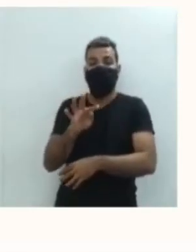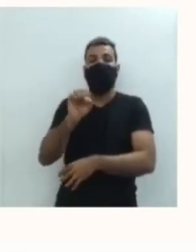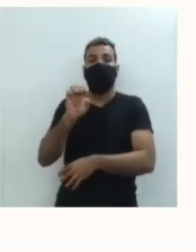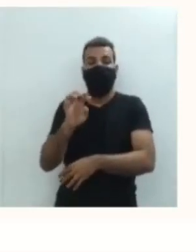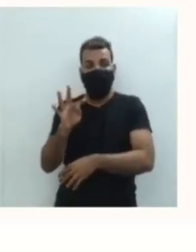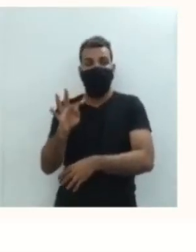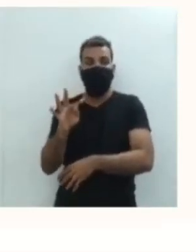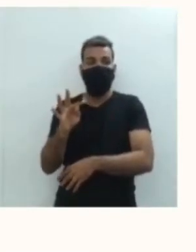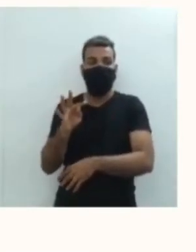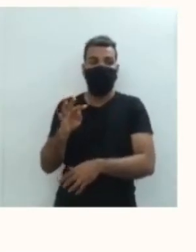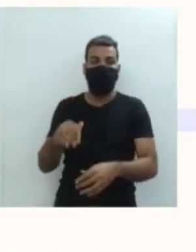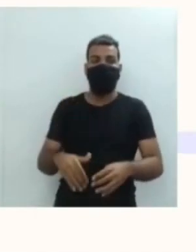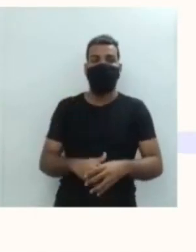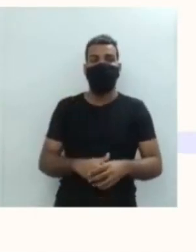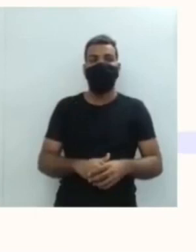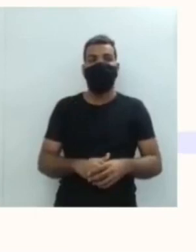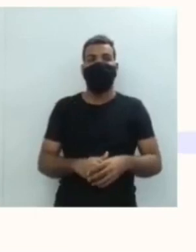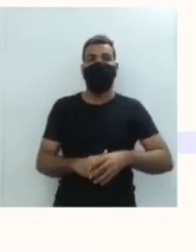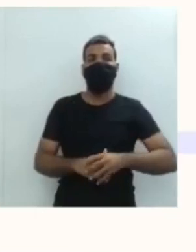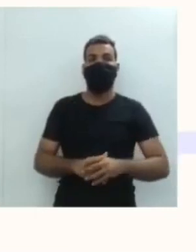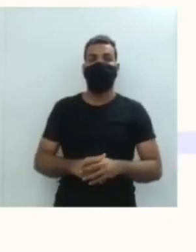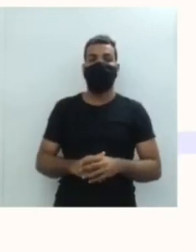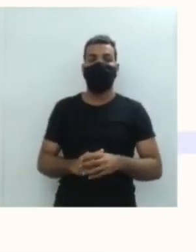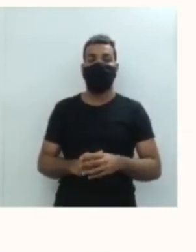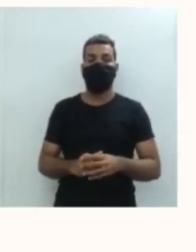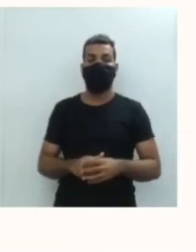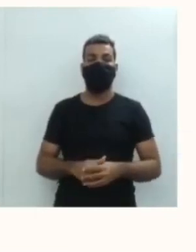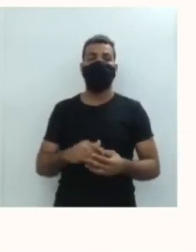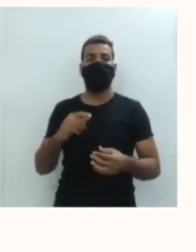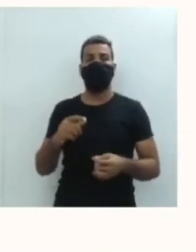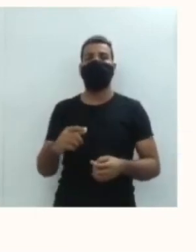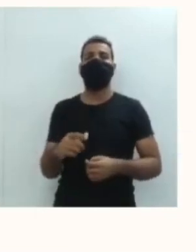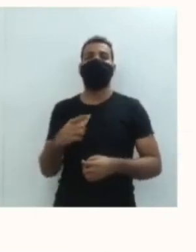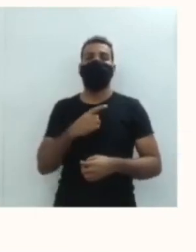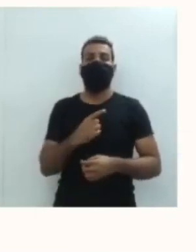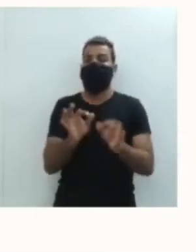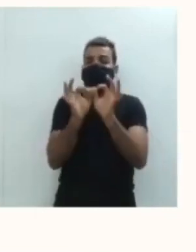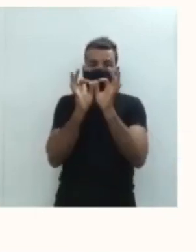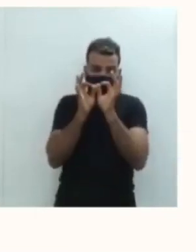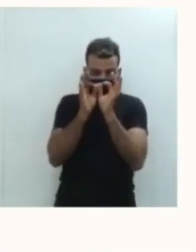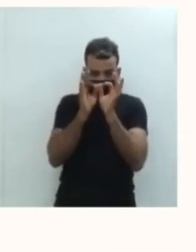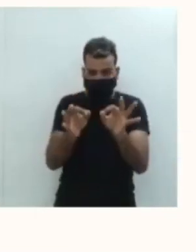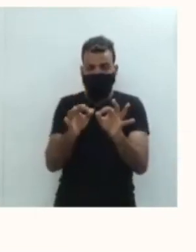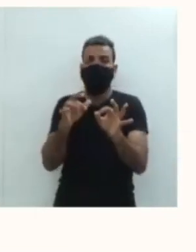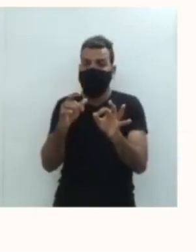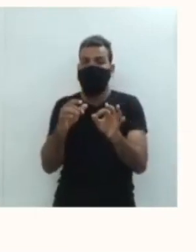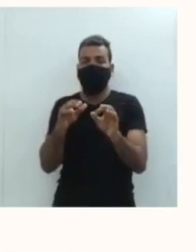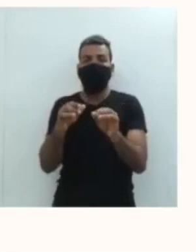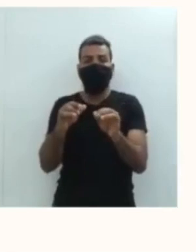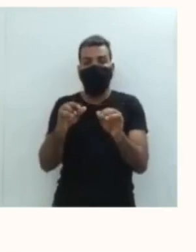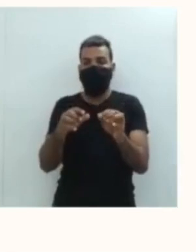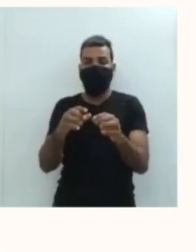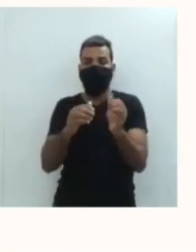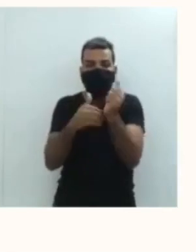Ok Ou seja é uma classe de aplicação bastante simples que não tem muito